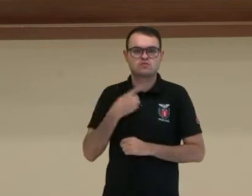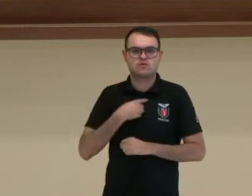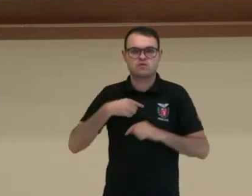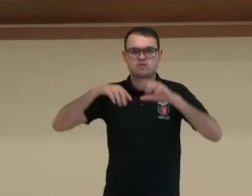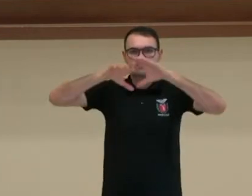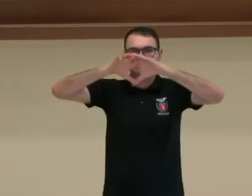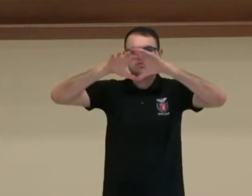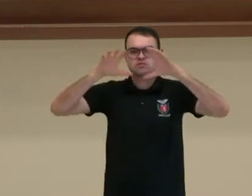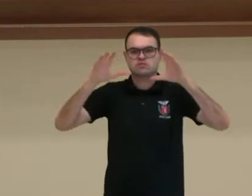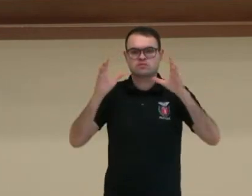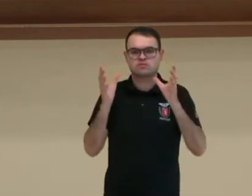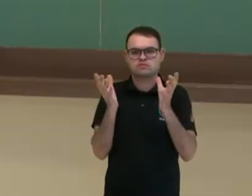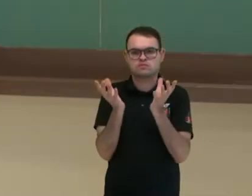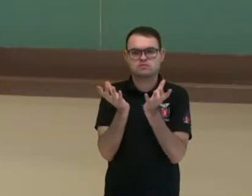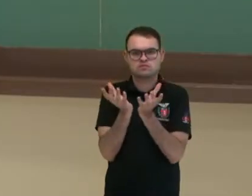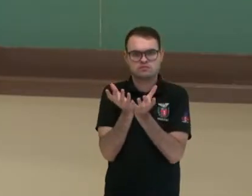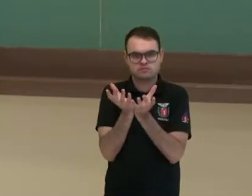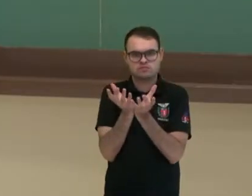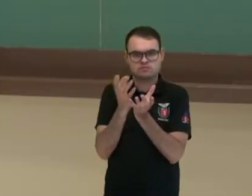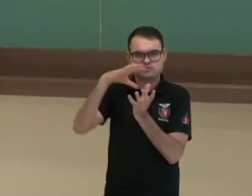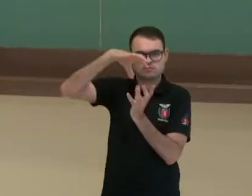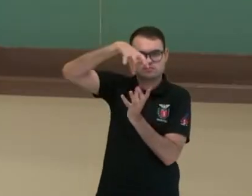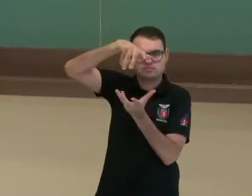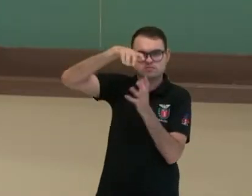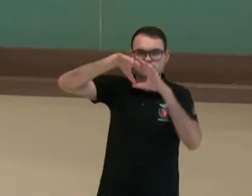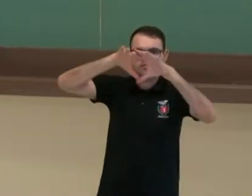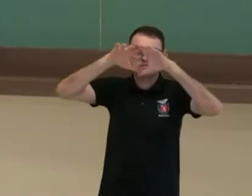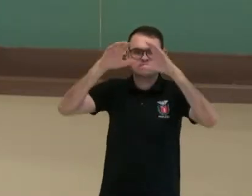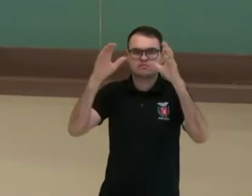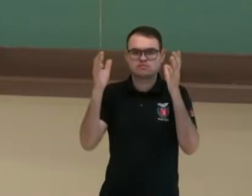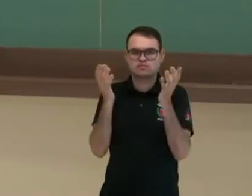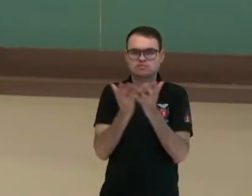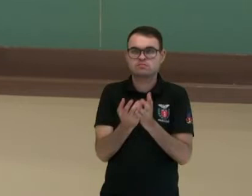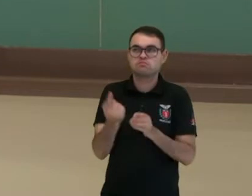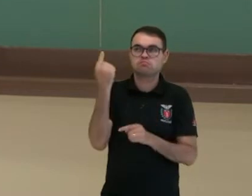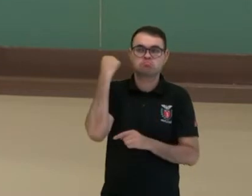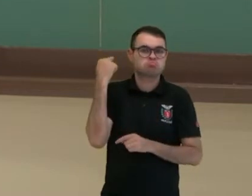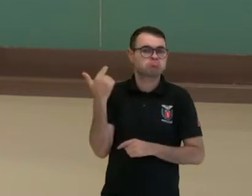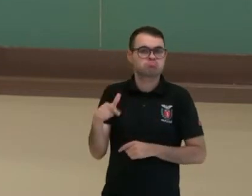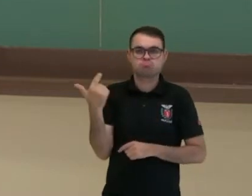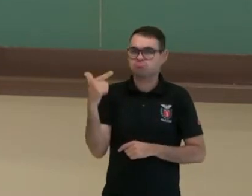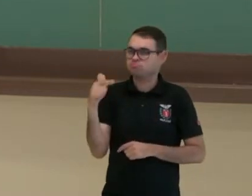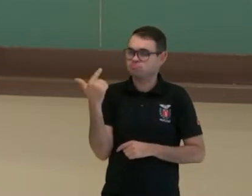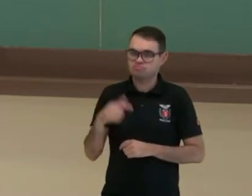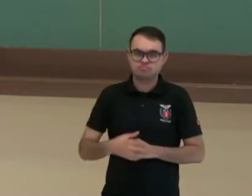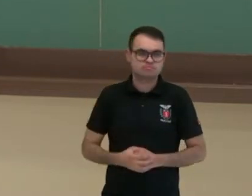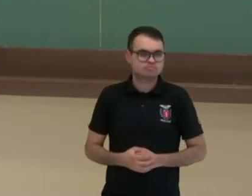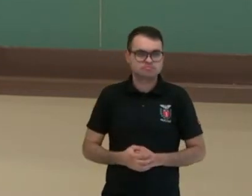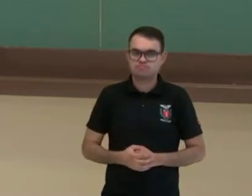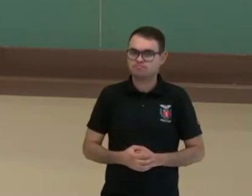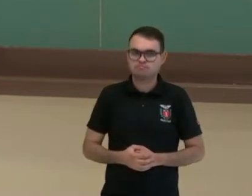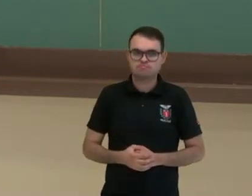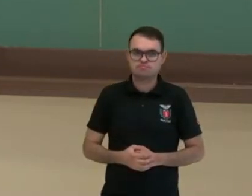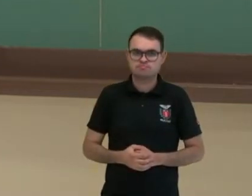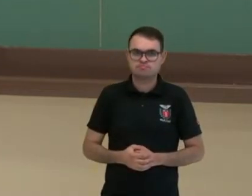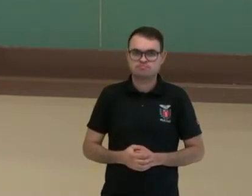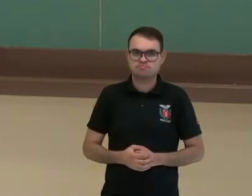envolve o nosso planeta. E ela não estava presente no início do nosso